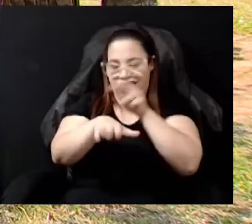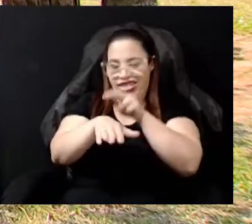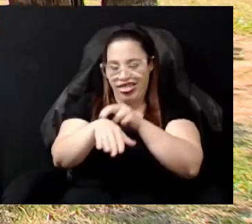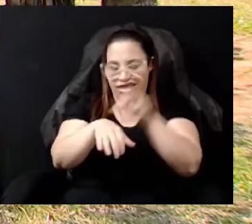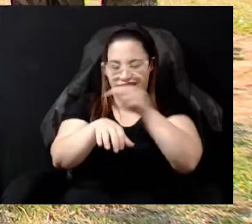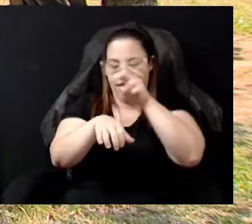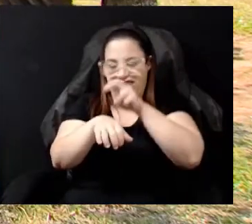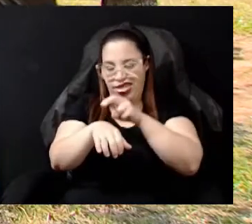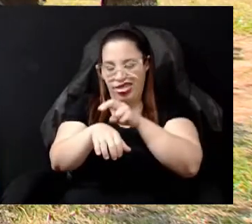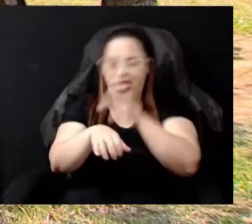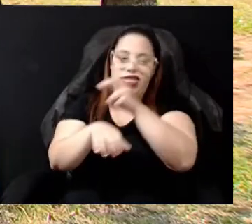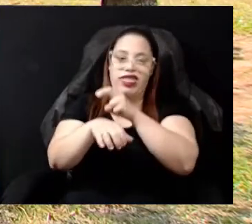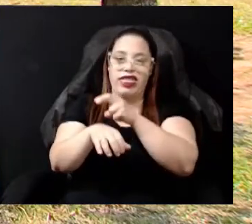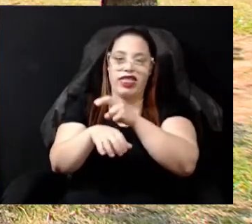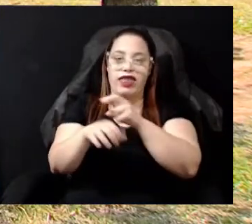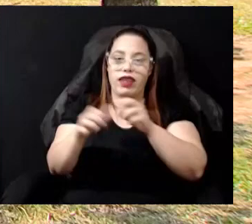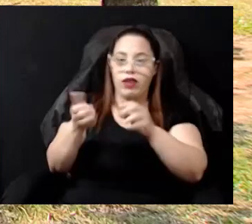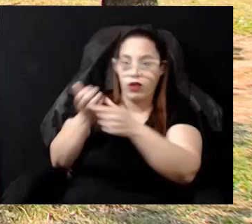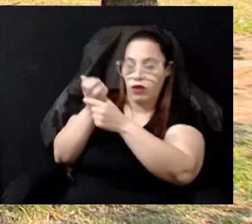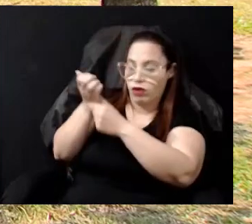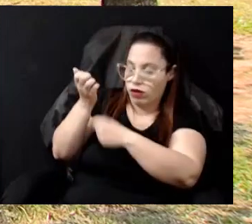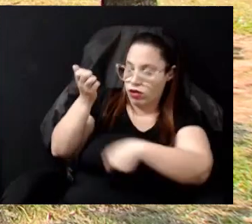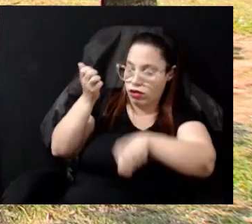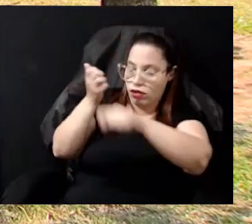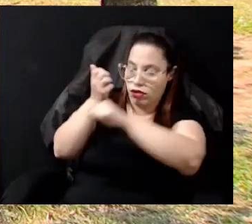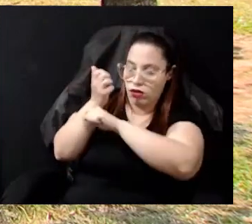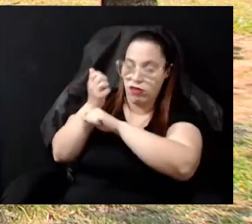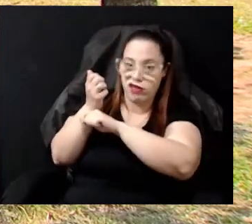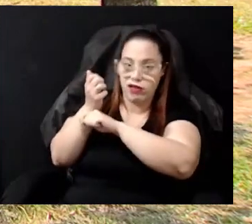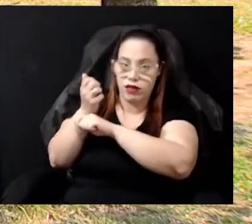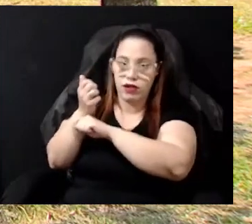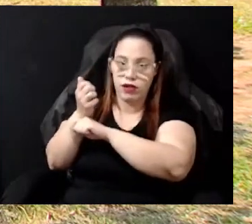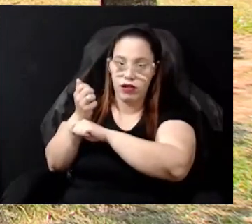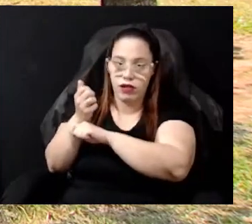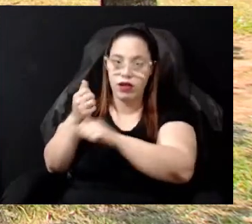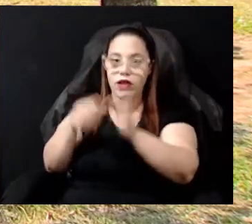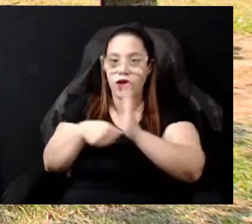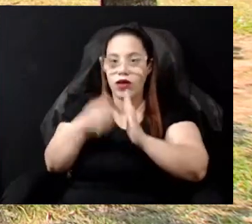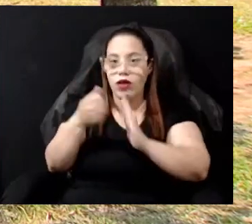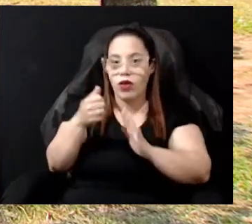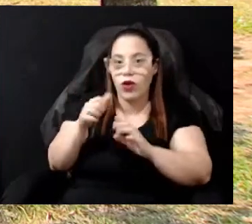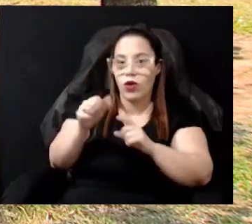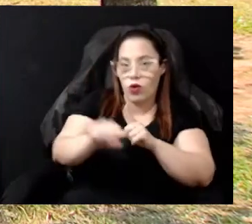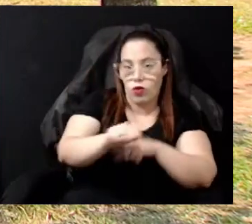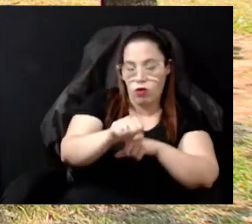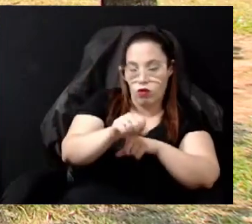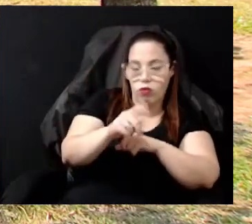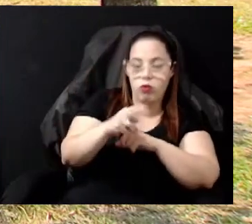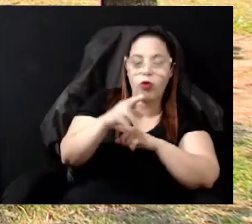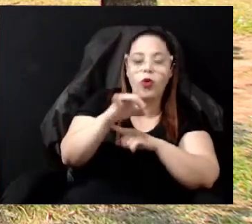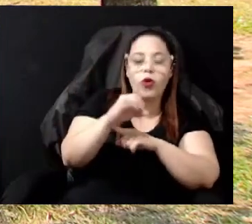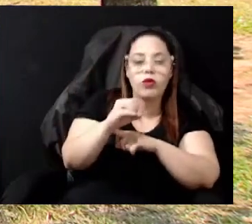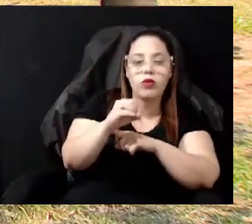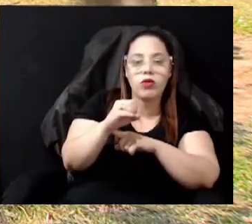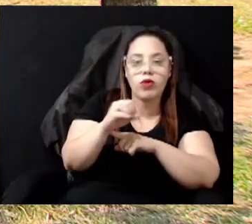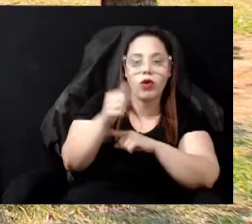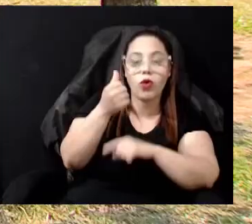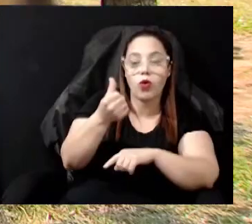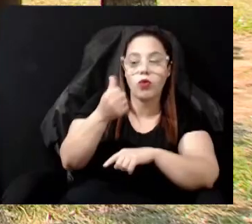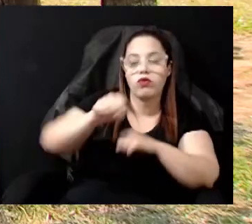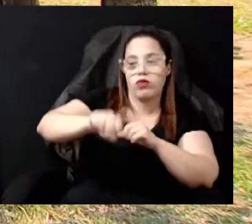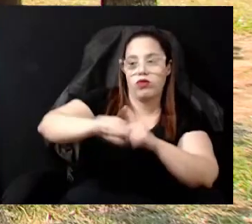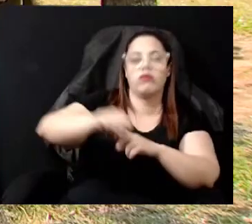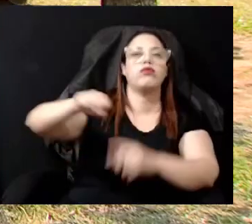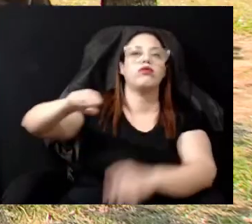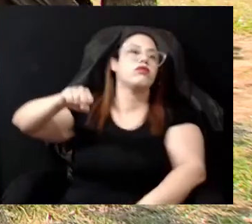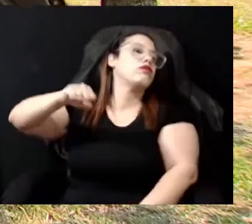aqui. Então ela, nesse primeiro momento, é deixar ela no punho. Então é praticamente uma semana somente ficando com a ave no punho o máximo de tempo